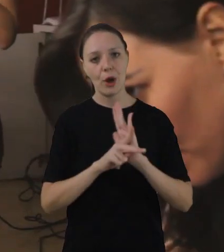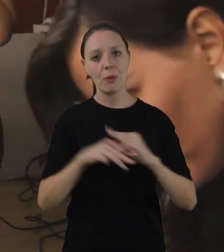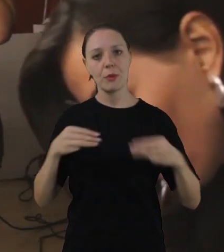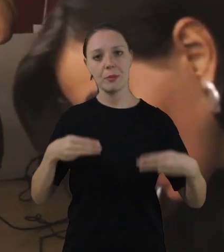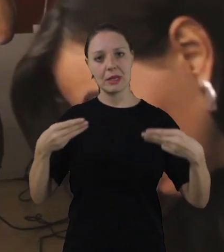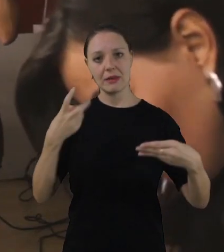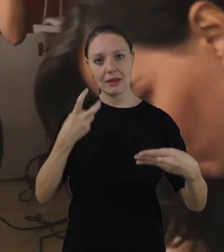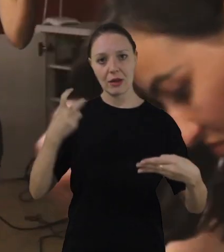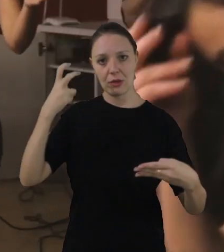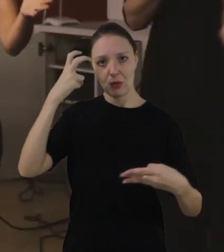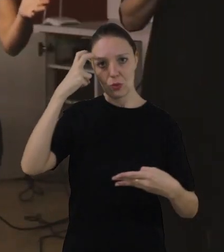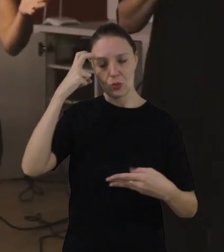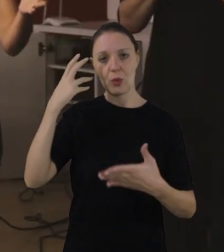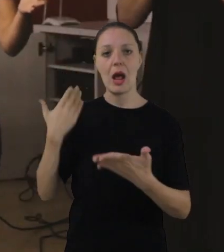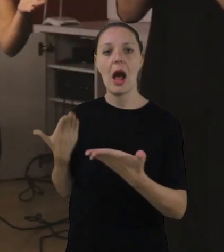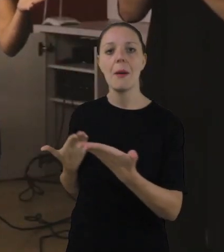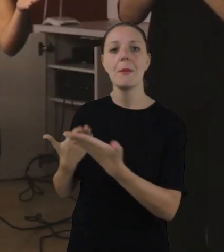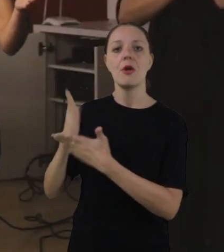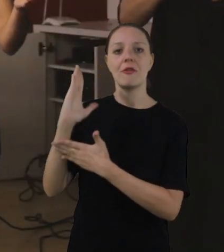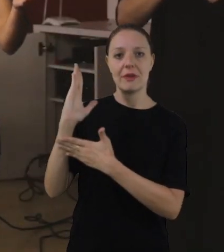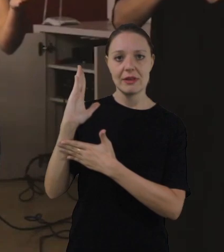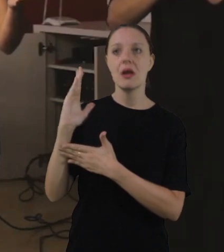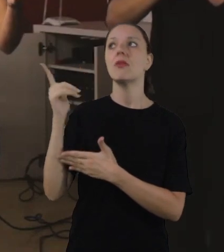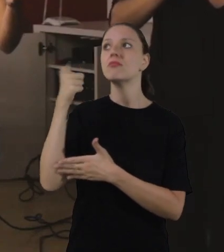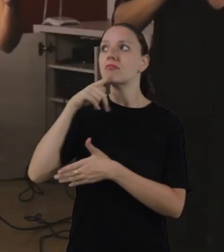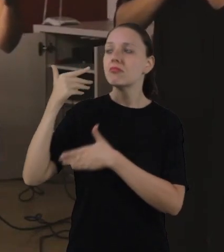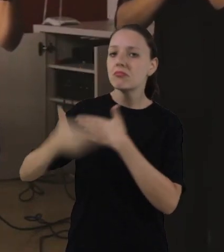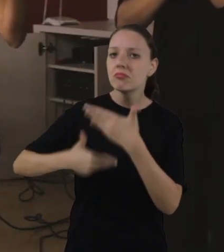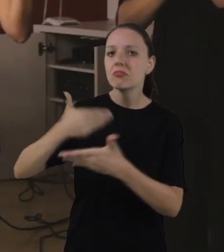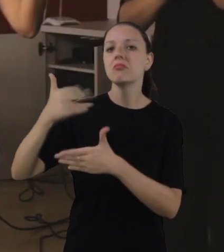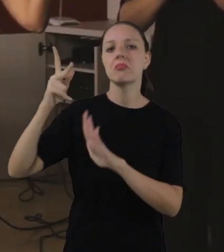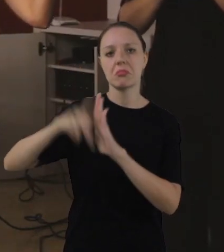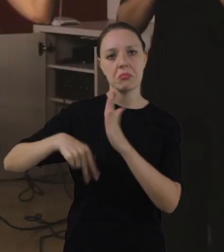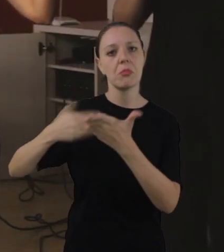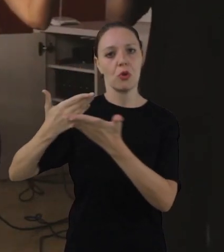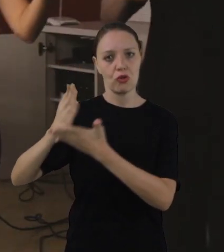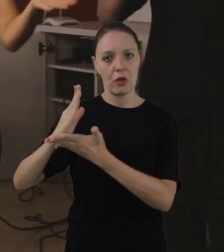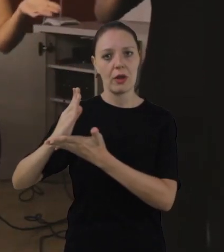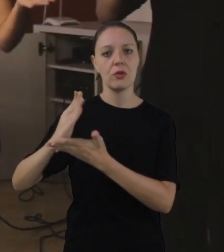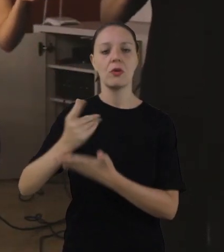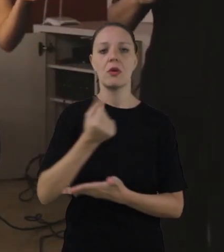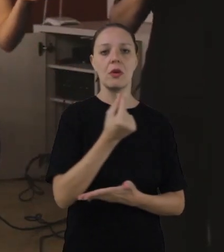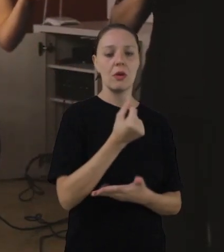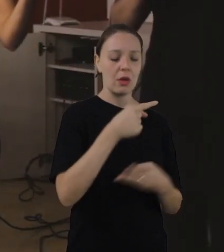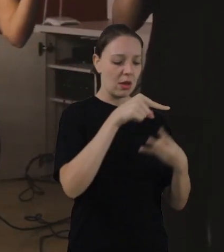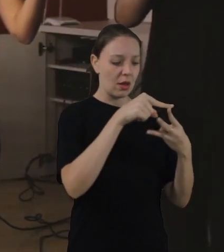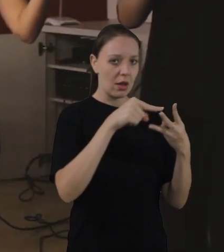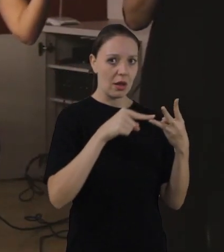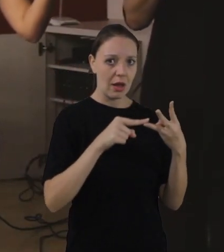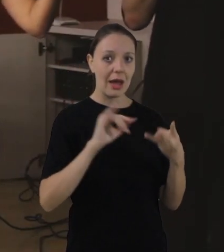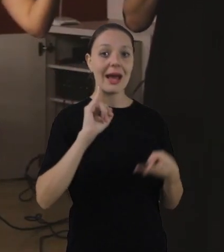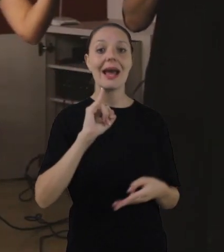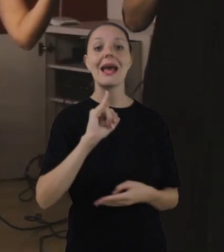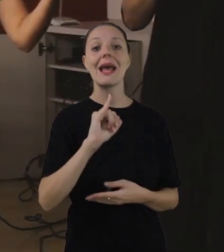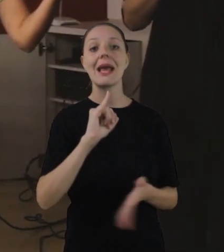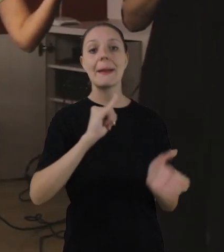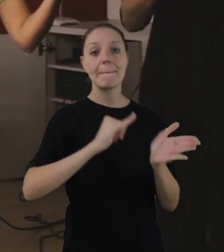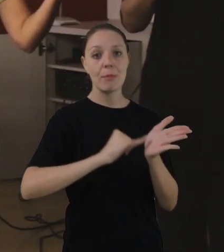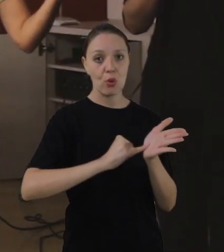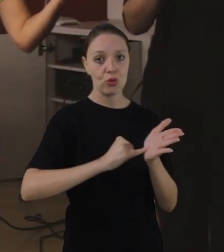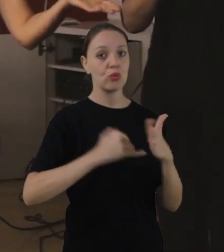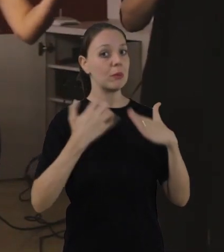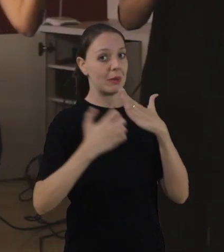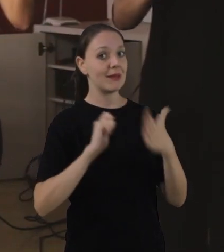ele recebeu a aprovação do Ministério da Cultura para estar sendo executado, recebeu o aporte financeiro através do imposto pago por